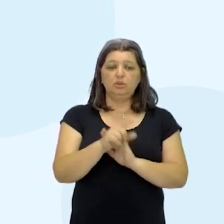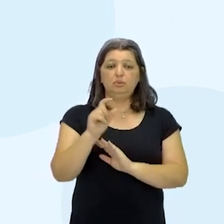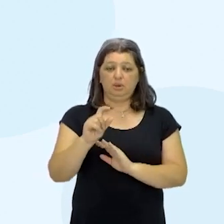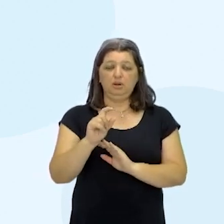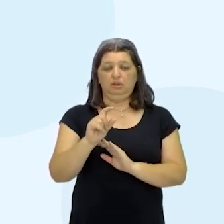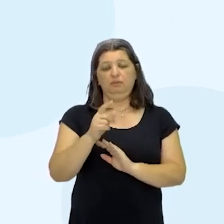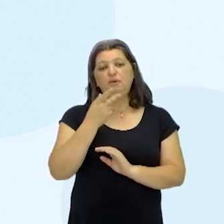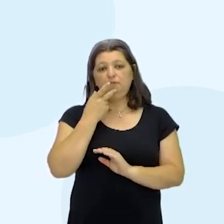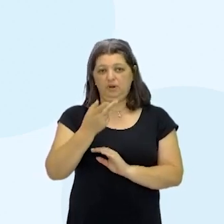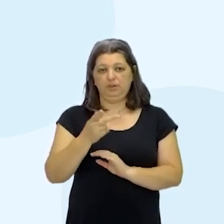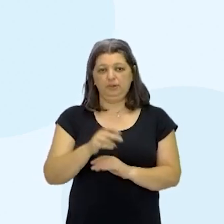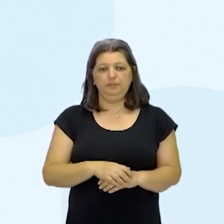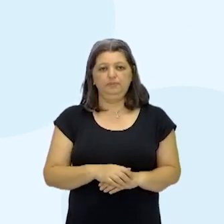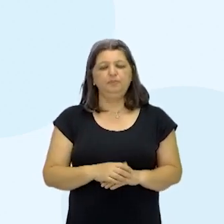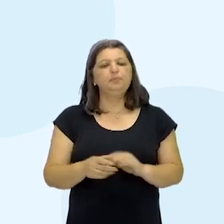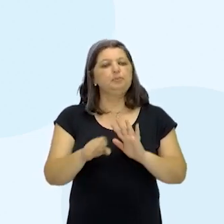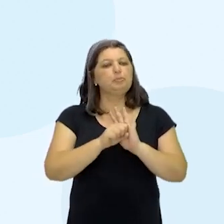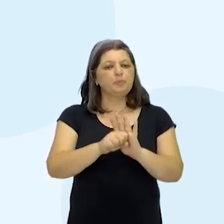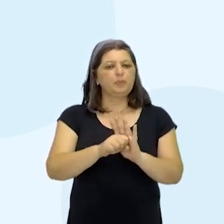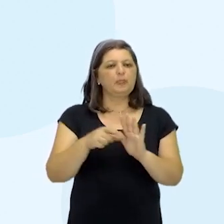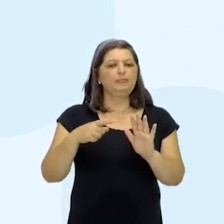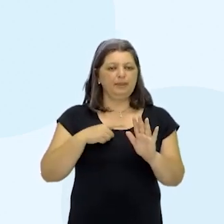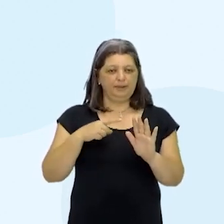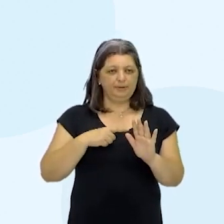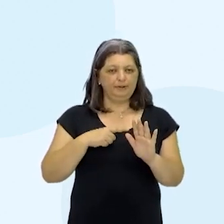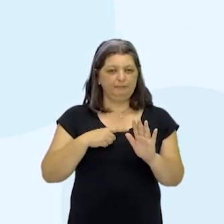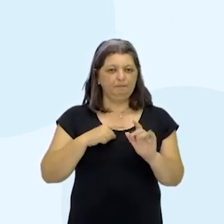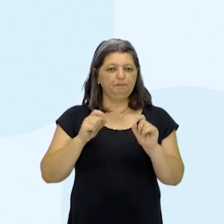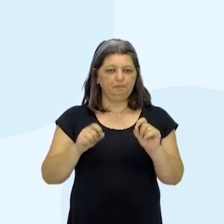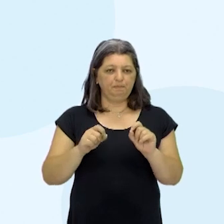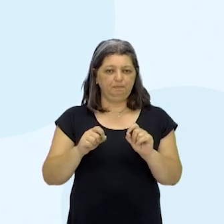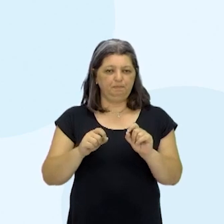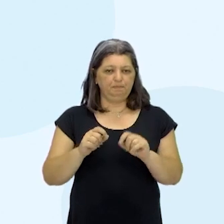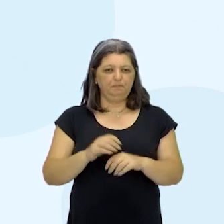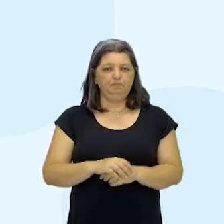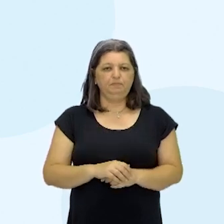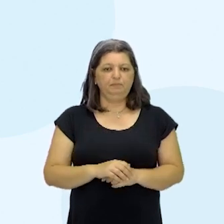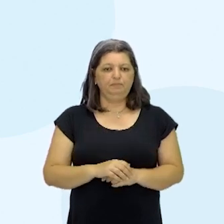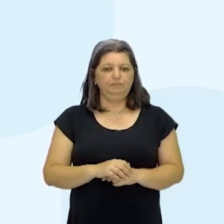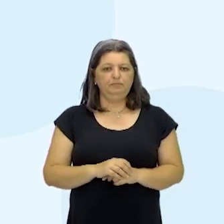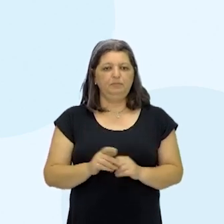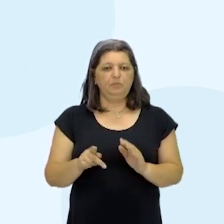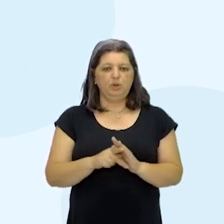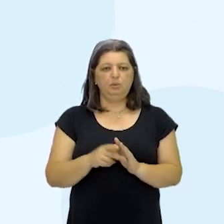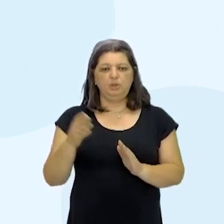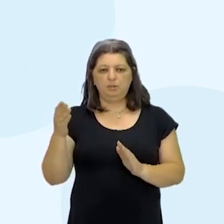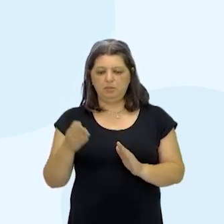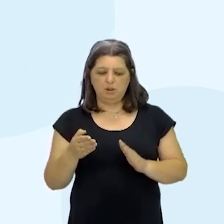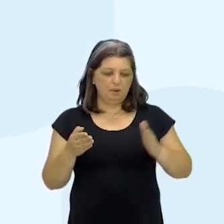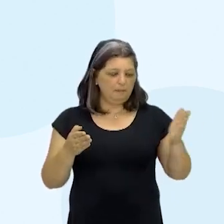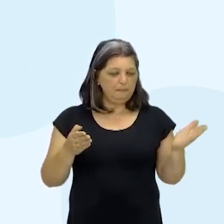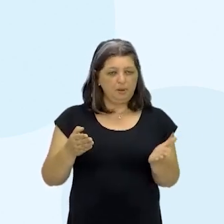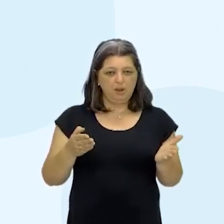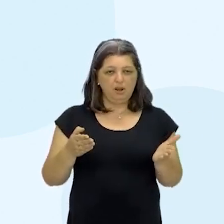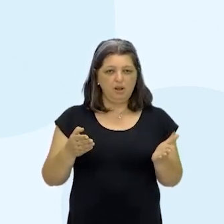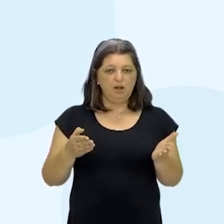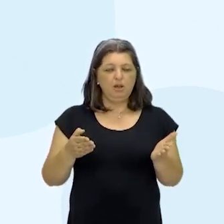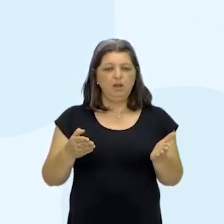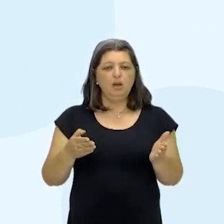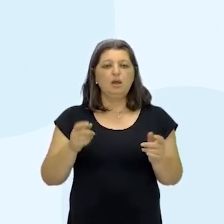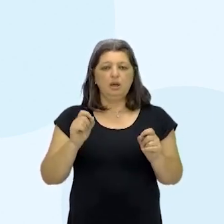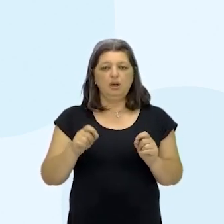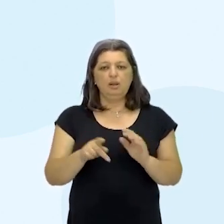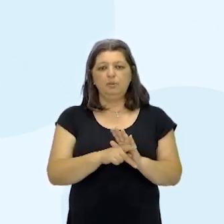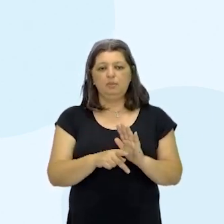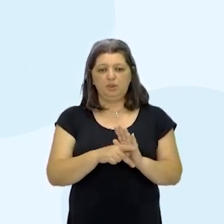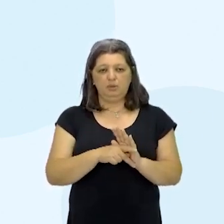pronunciada. E esses símbolos, eles têm um nome. Eles são o IPA, International Phonetic Alphabet. É o